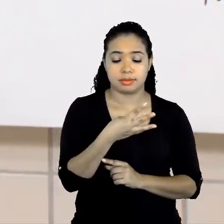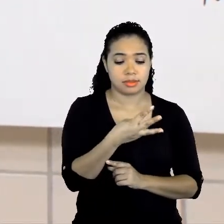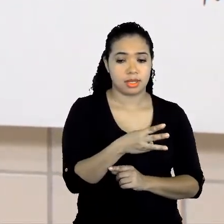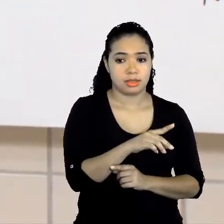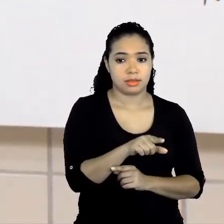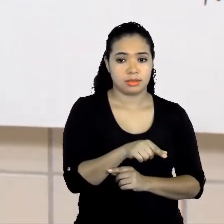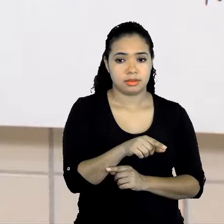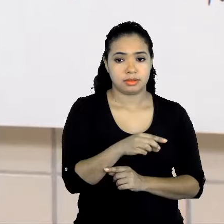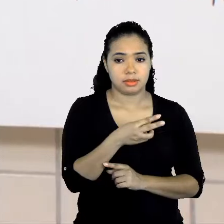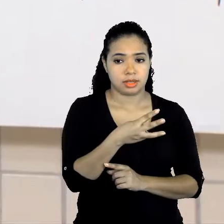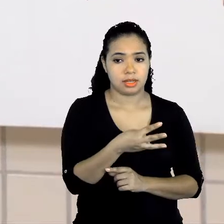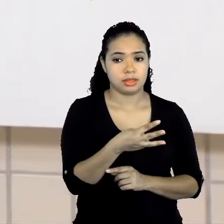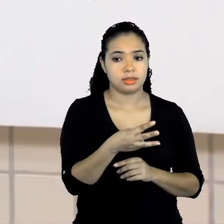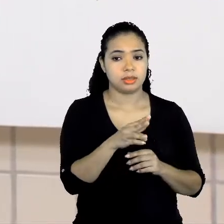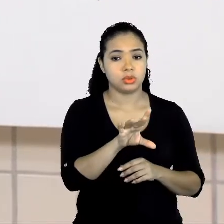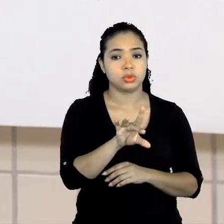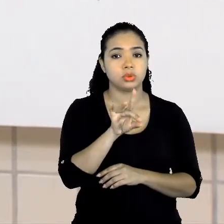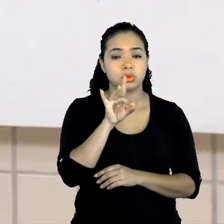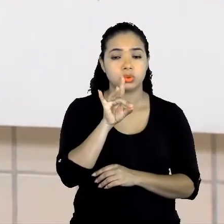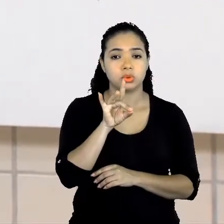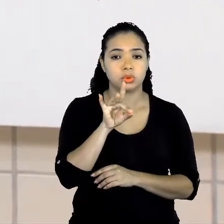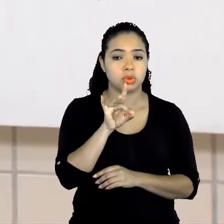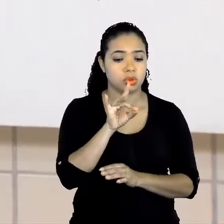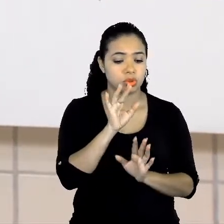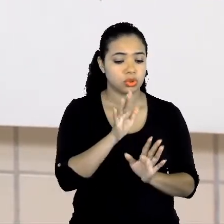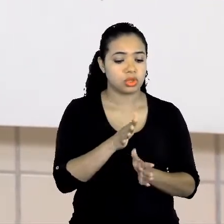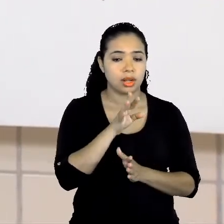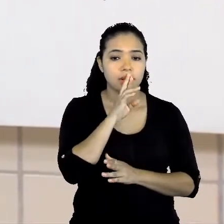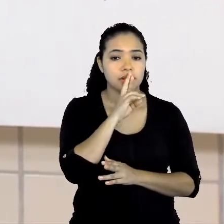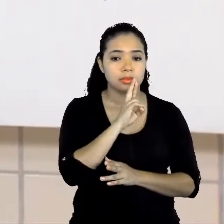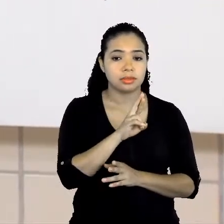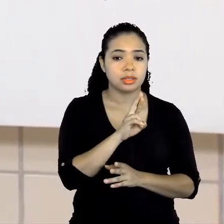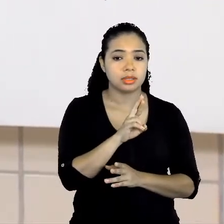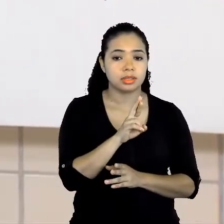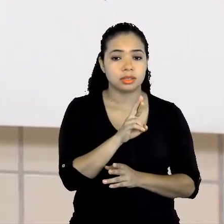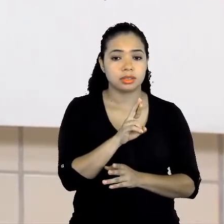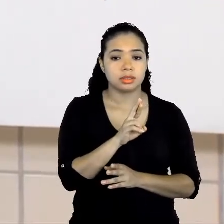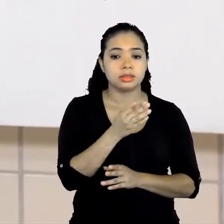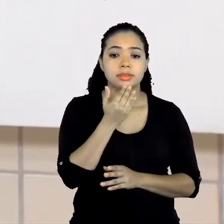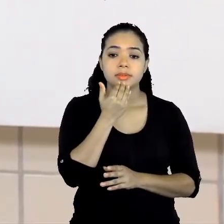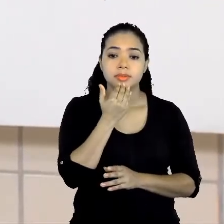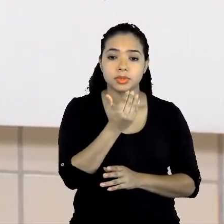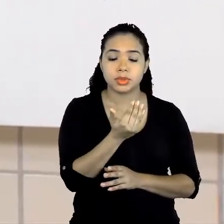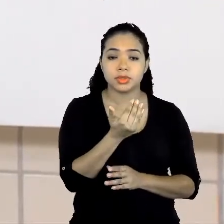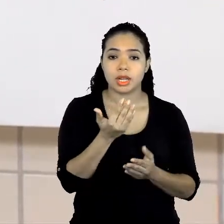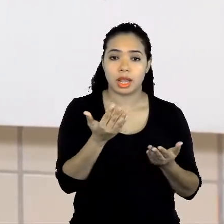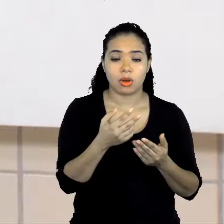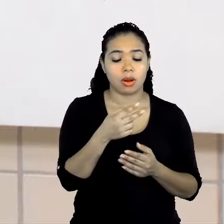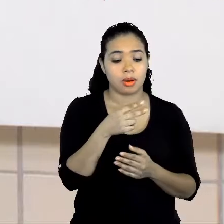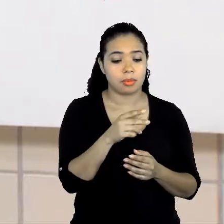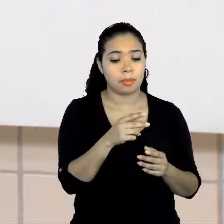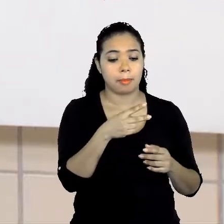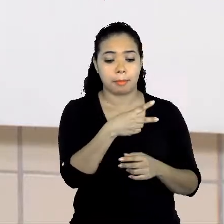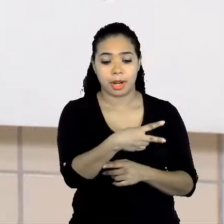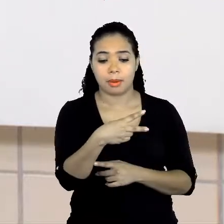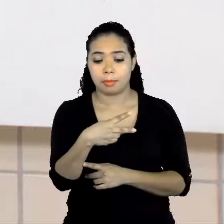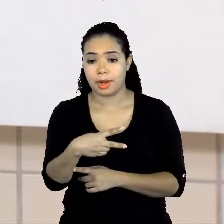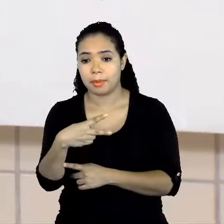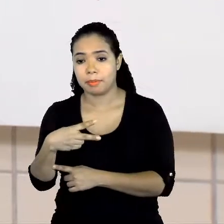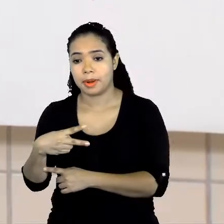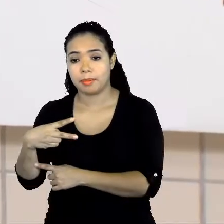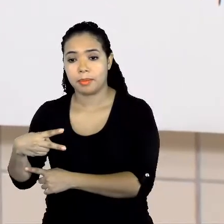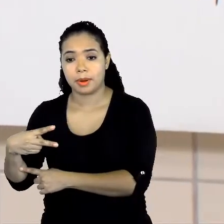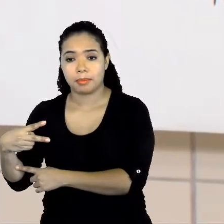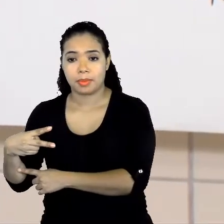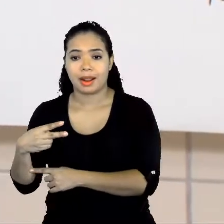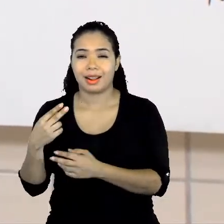tivesse pedido só para escolher esse número, já estava a resposta aqui. E aí eu estou pedindo agora, que veio na minha cabeça, a gente fazer de novo a mesma coisa